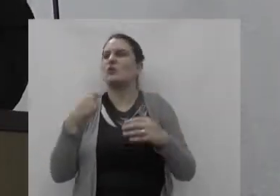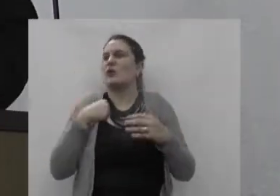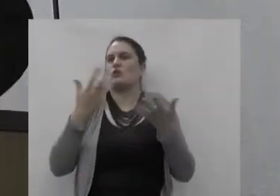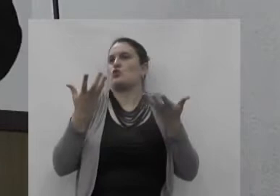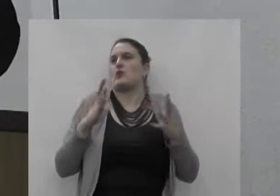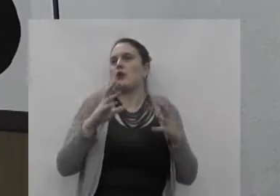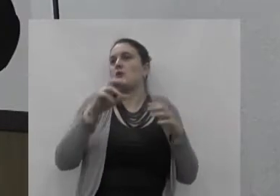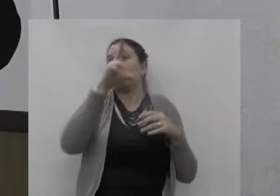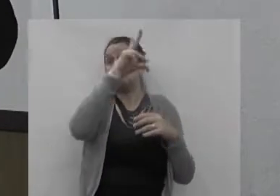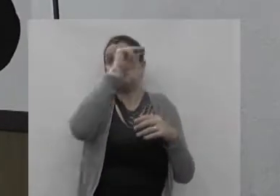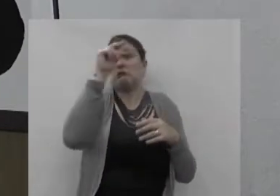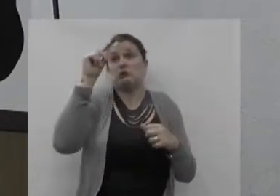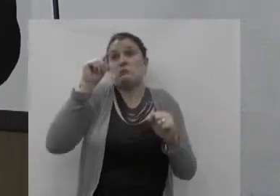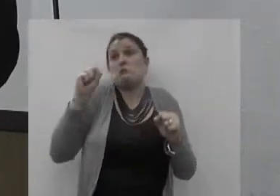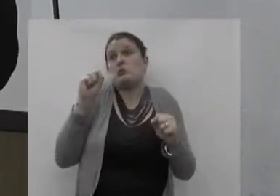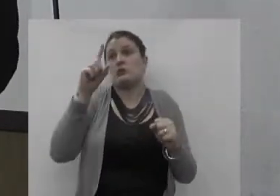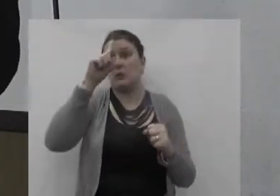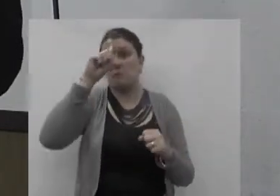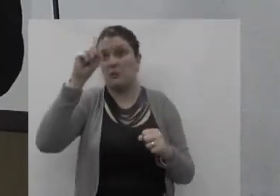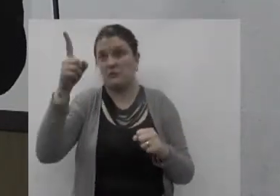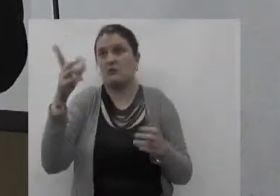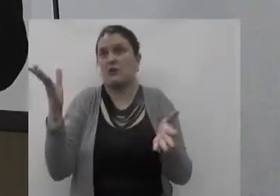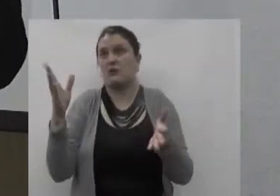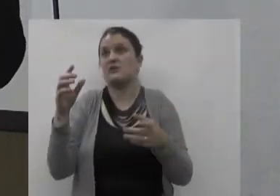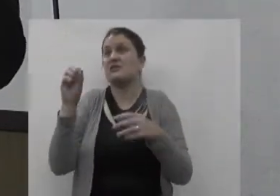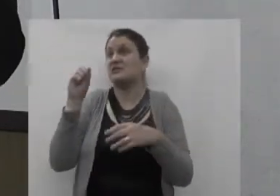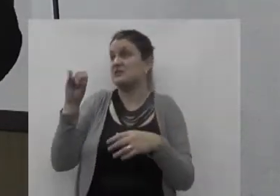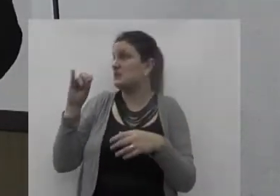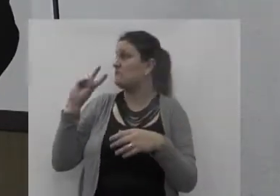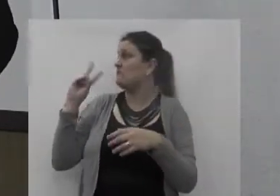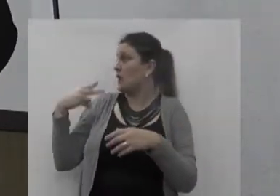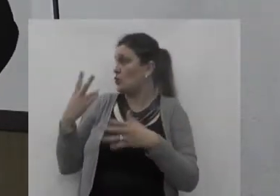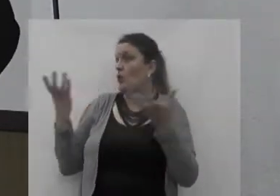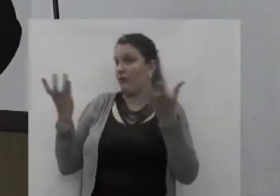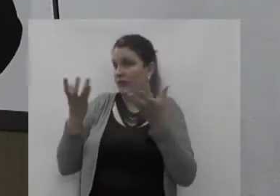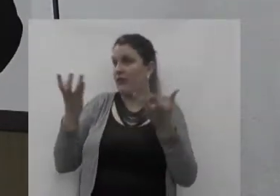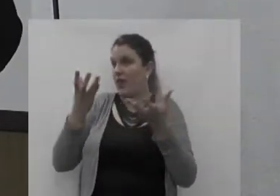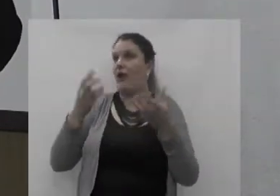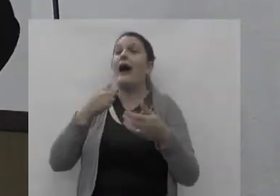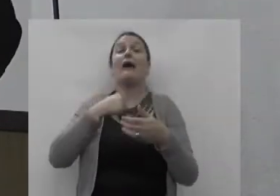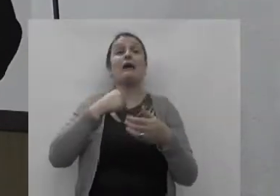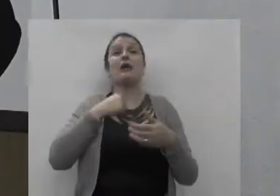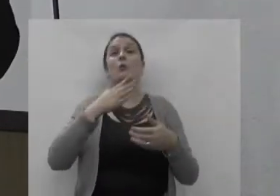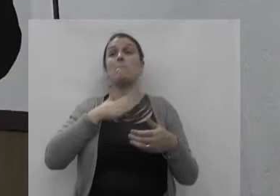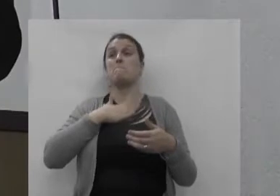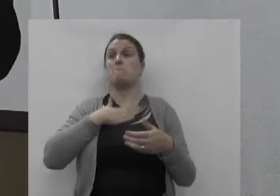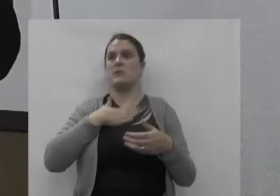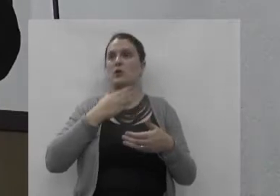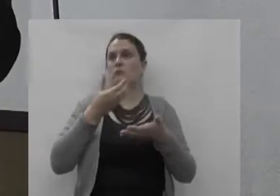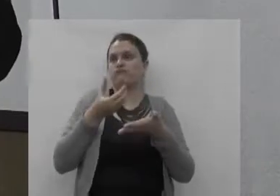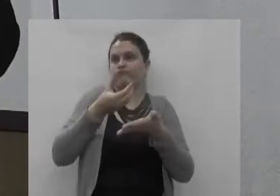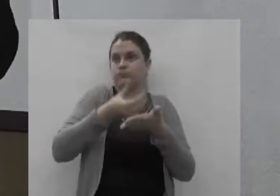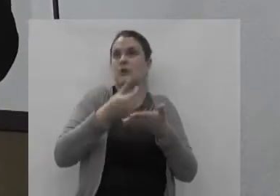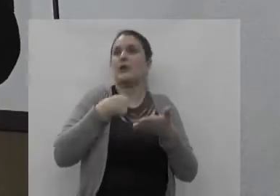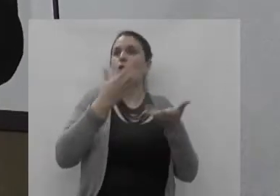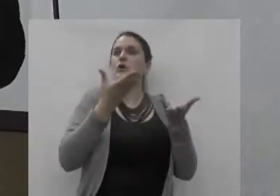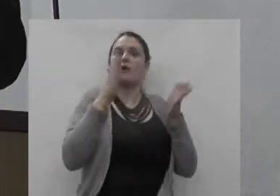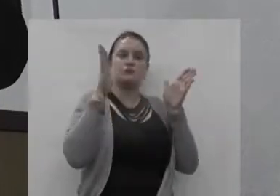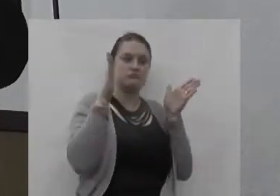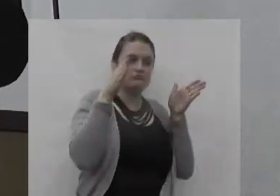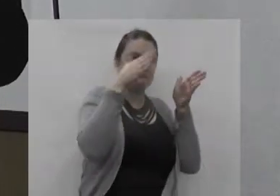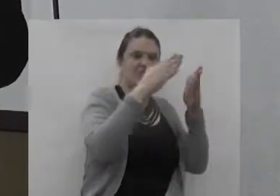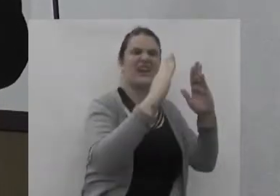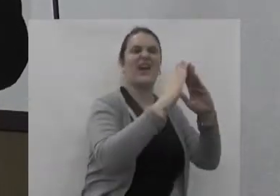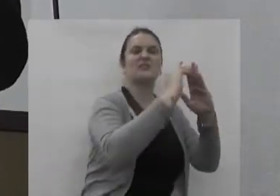que indica. Pelo menos deixa para aqueles vereadores que querem indicar que a lei seja cumprida. Esta lei